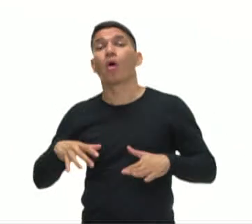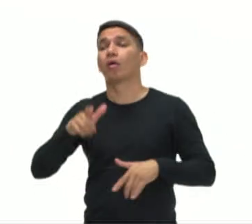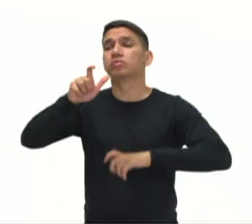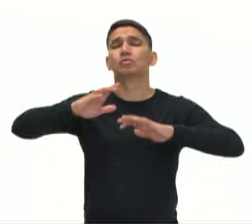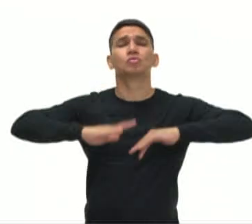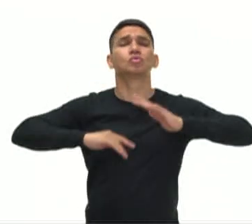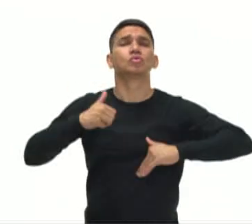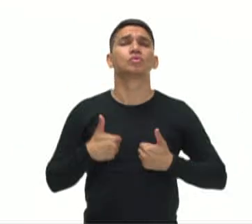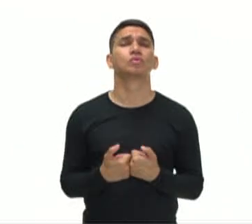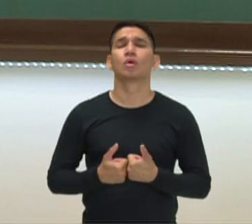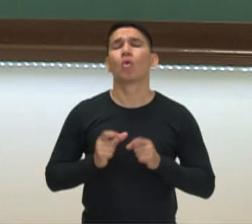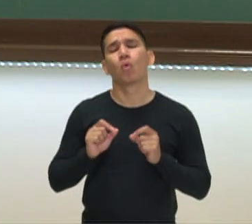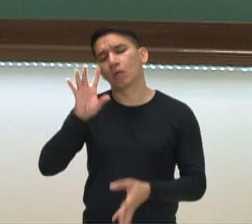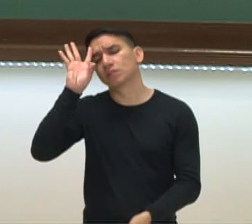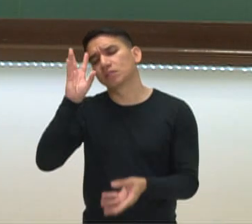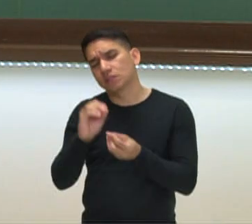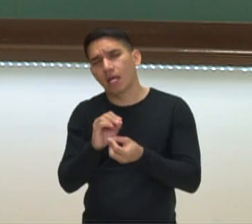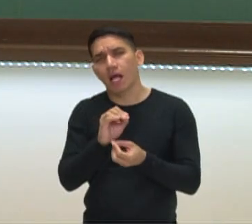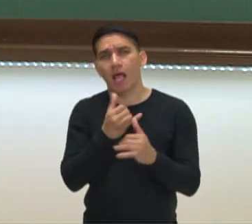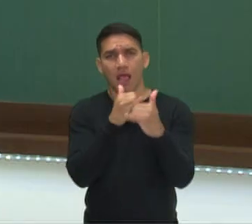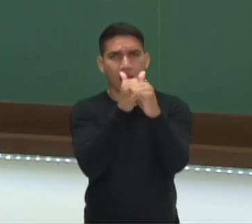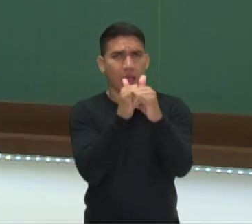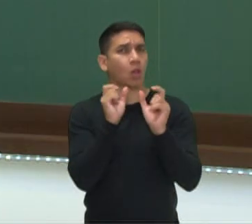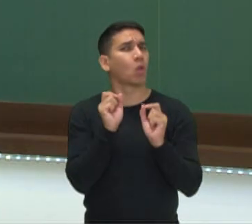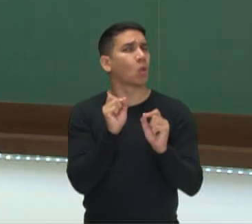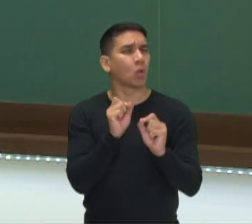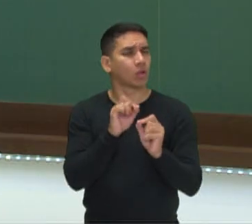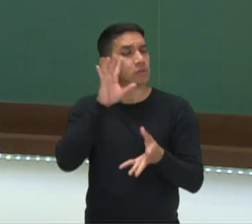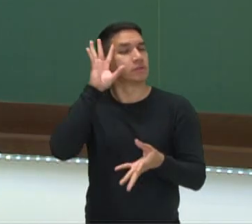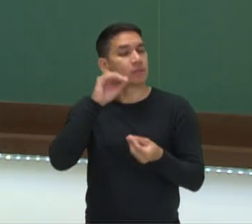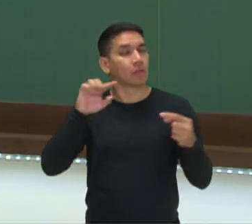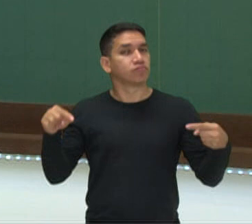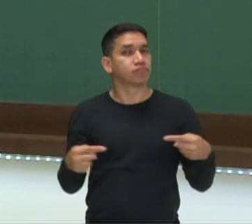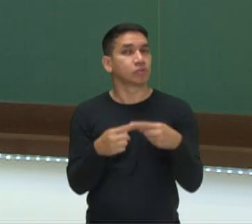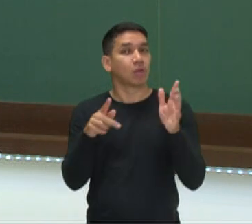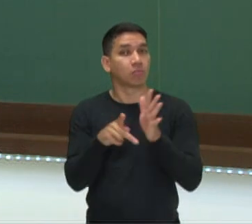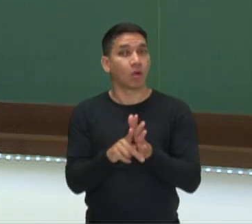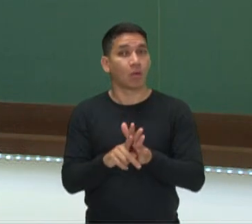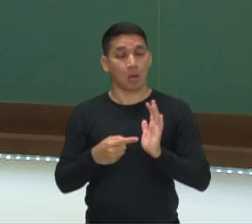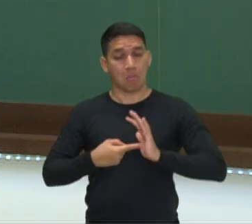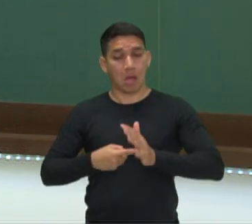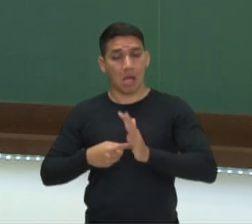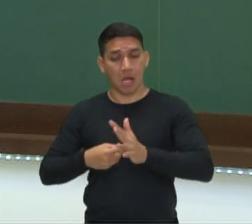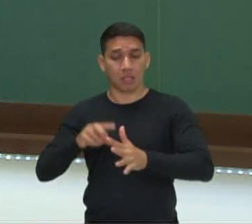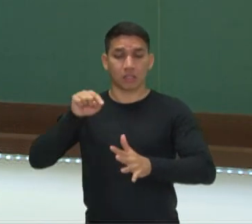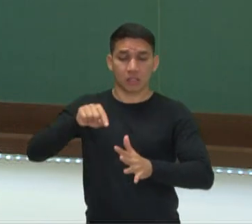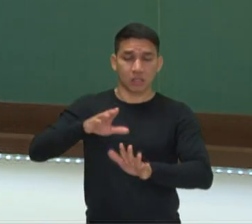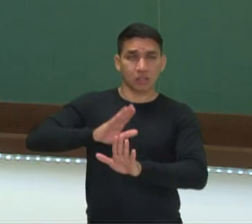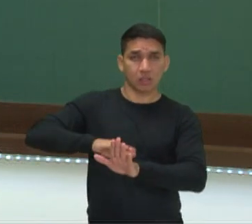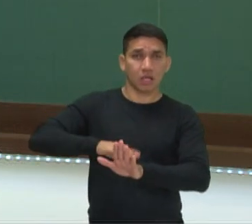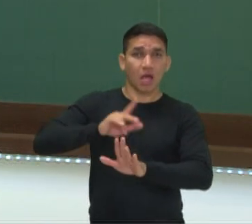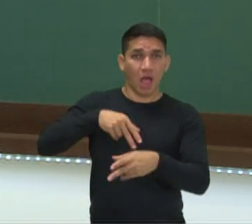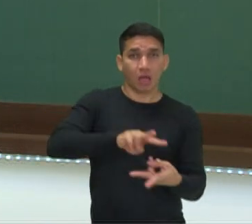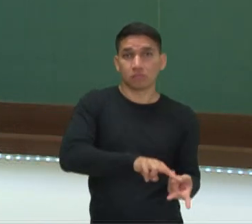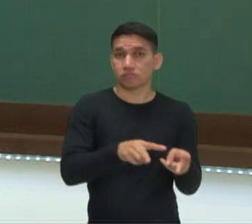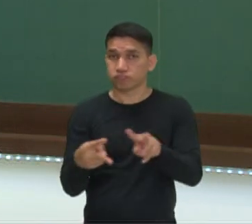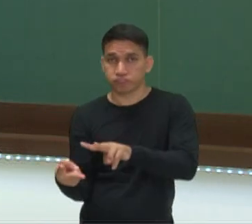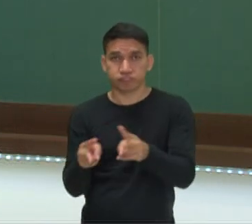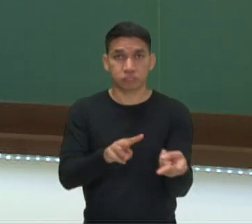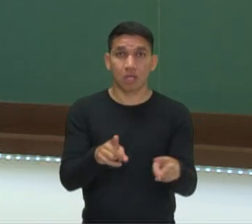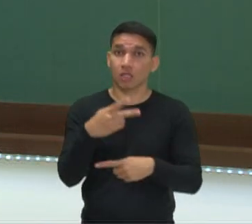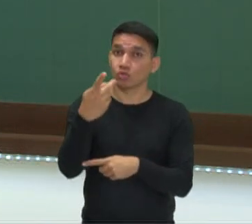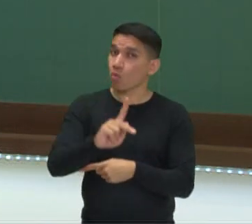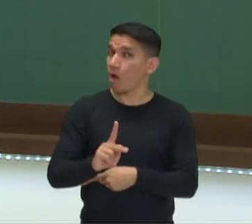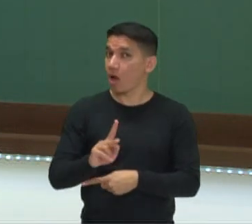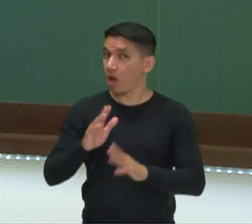para interpretar o modelo elétrico? Ele considera que uma máquina é um condutor. Então, na tua casa, você não tem máquinas,